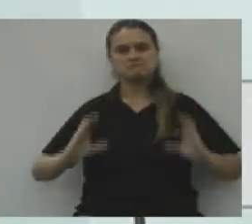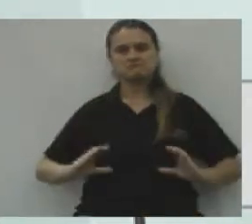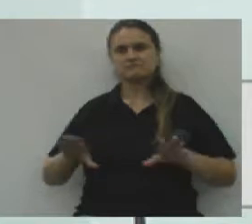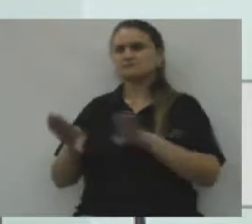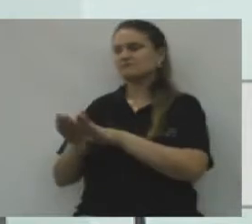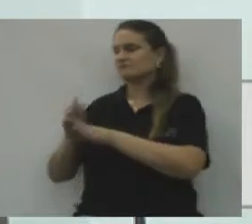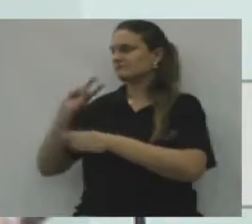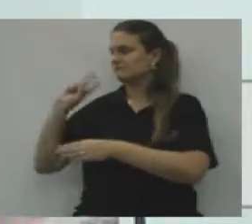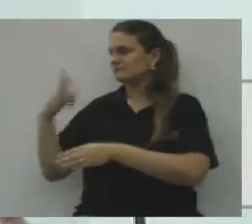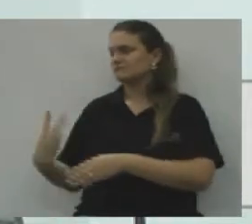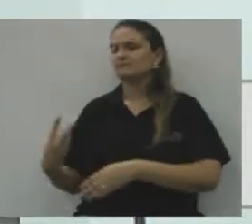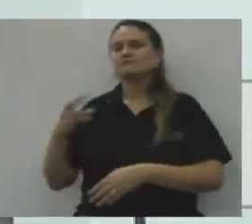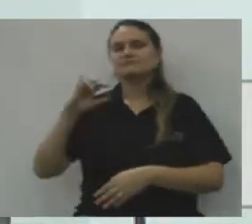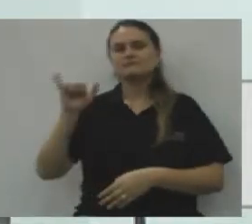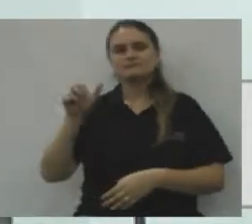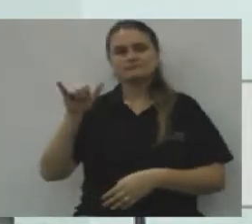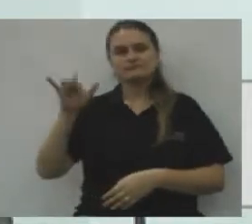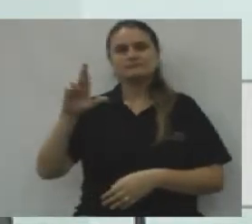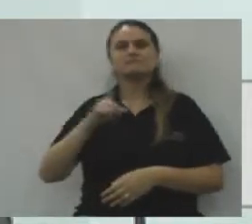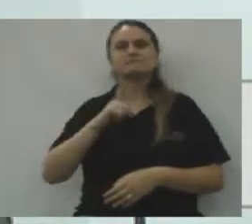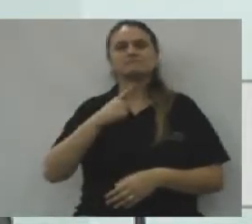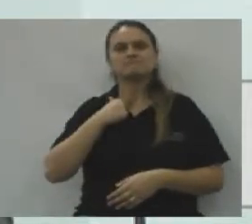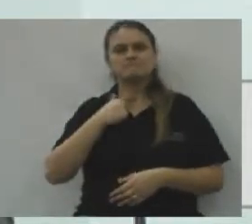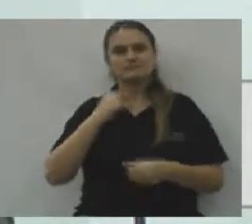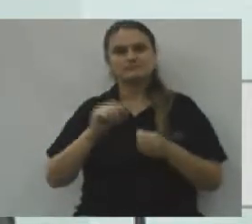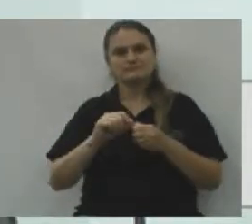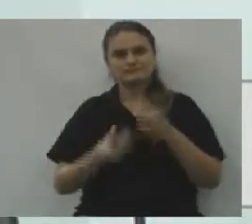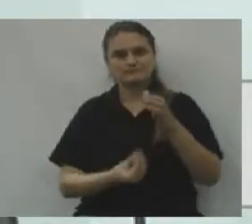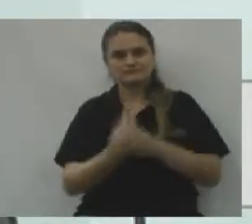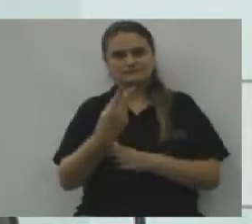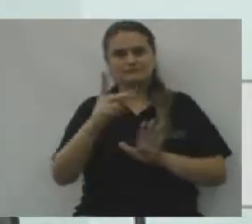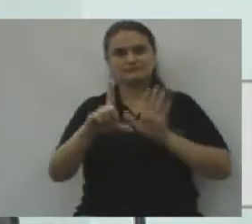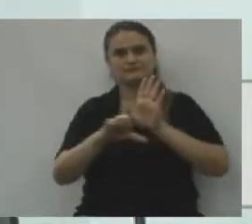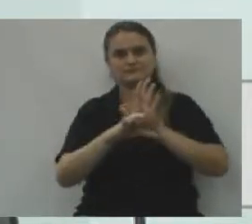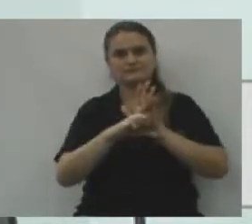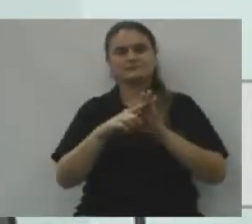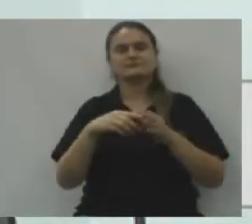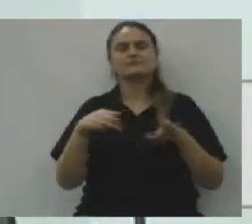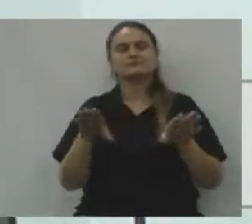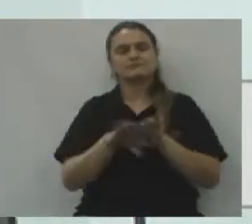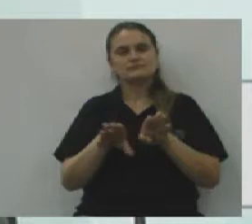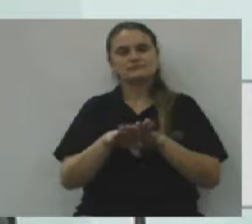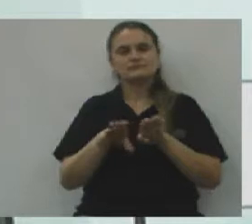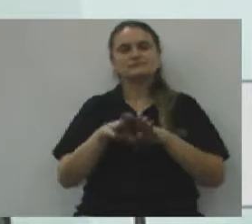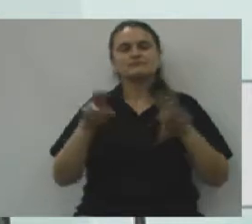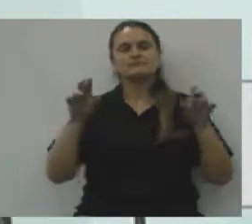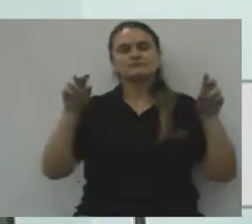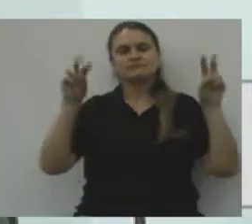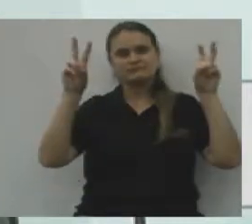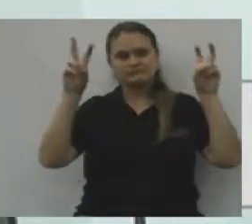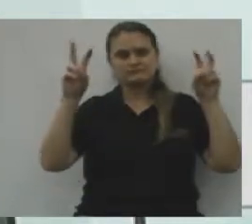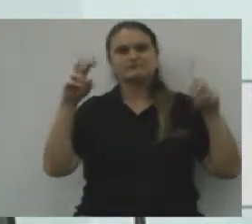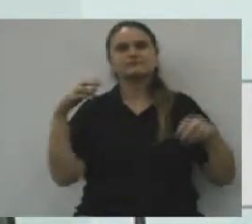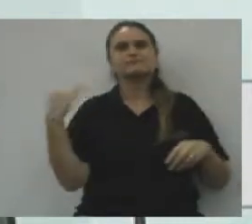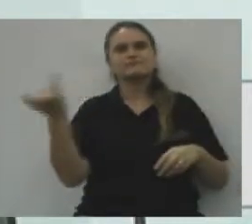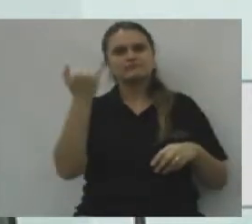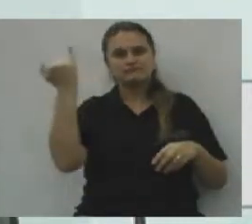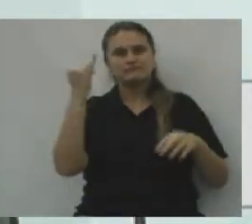Jair Brunhago, pela sua iniciativa de lei e pela importância que se tem dado à educação, agora em